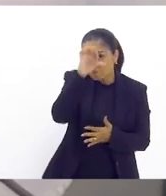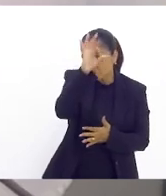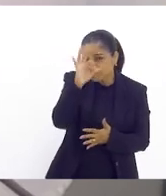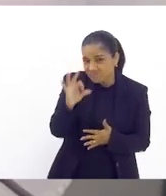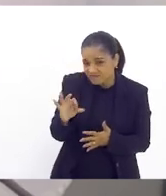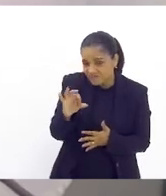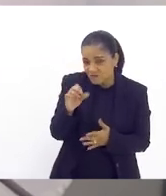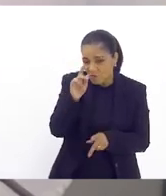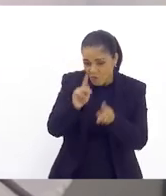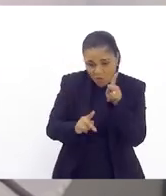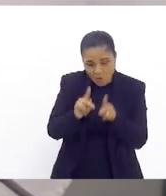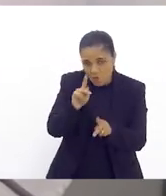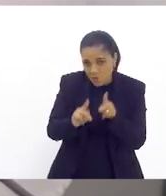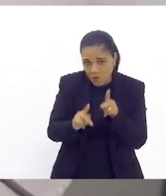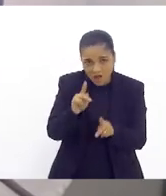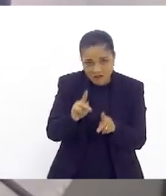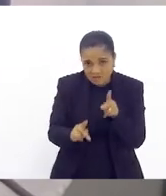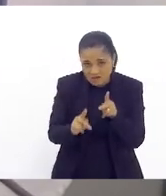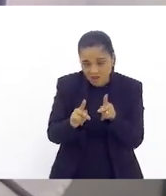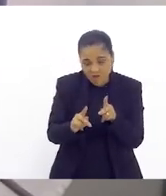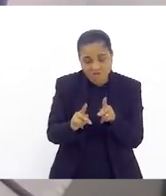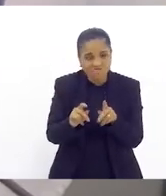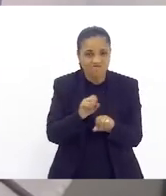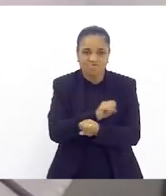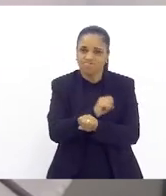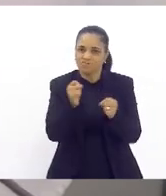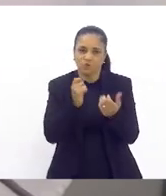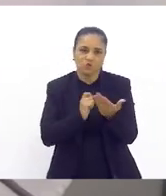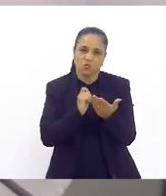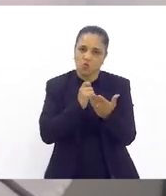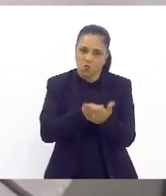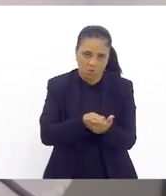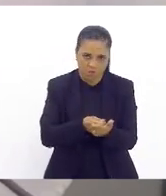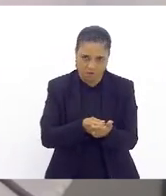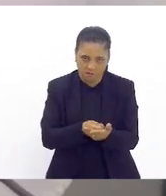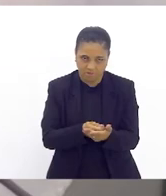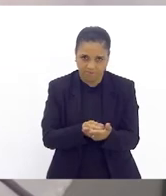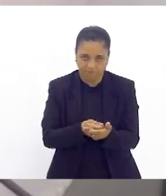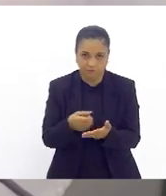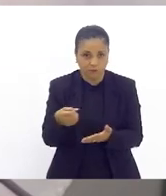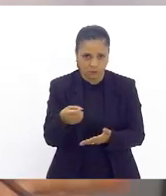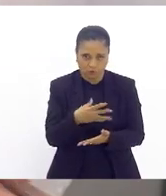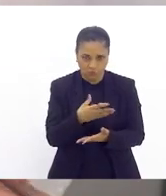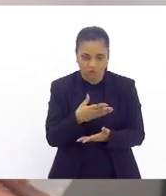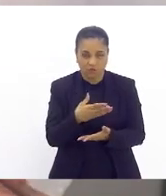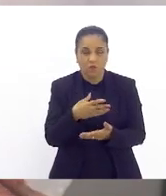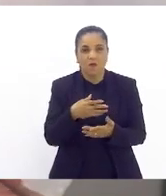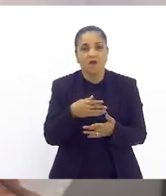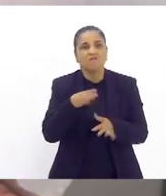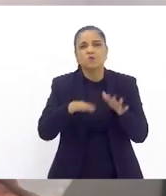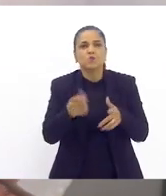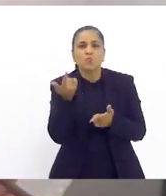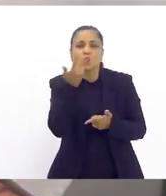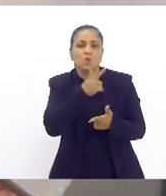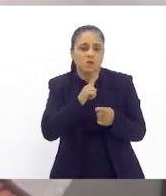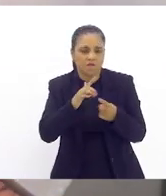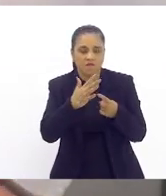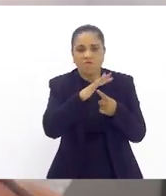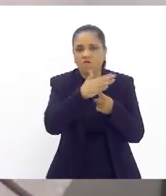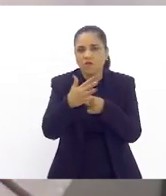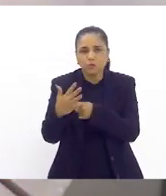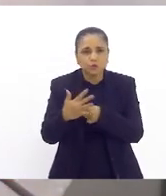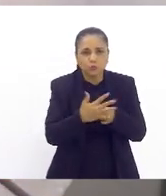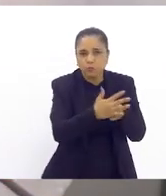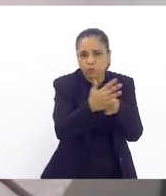da forma que a nossa economia tá no nosso país a gente sabe que às vezes a pessoa é muito mal consegue comprar um ventilador né eu